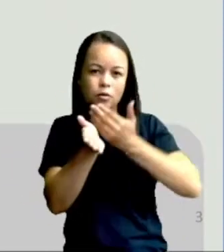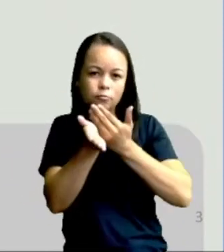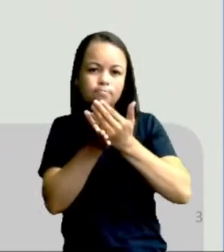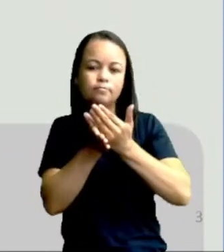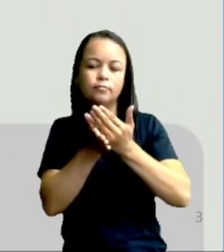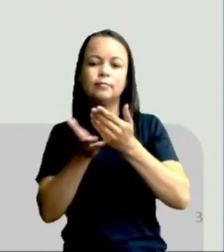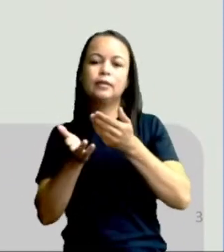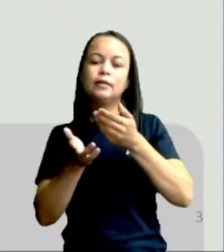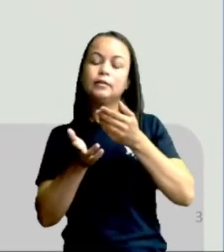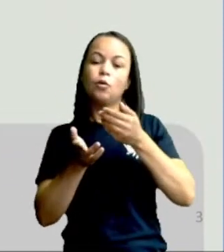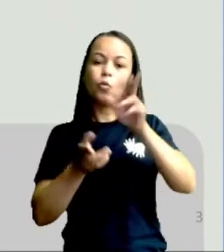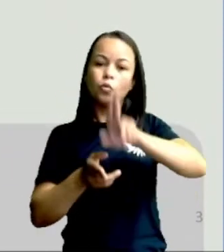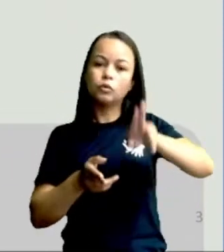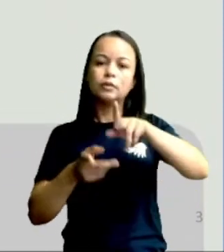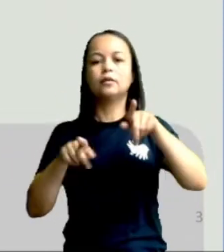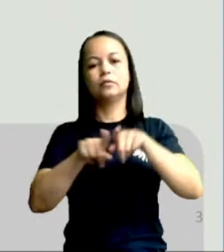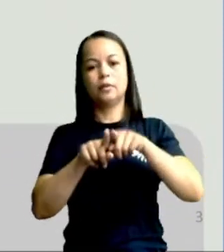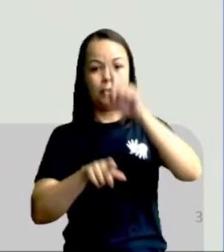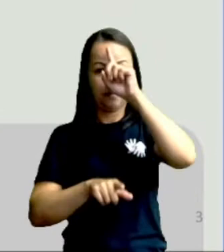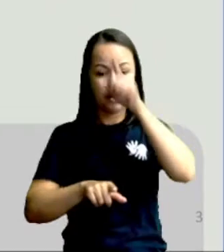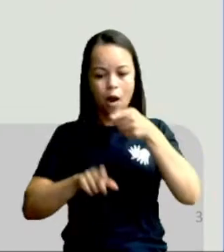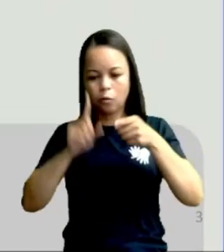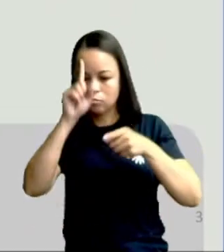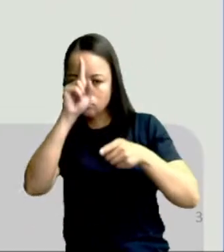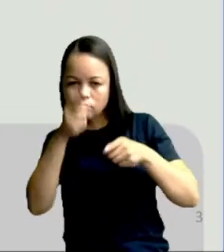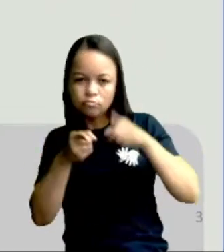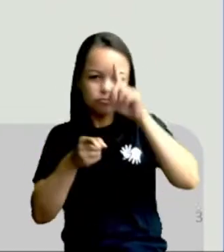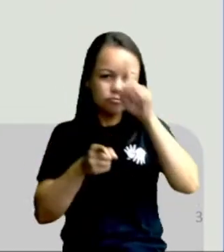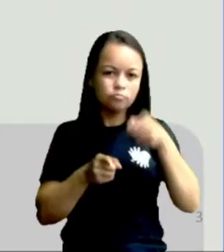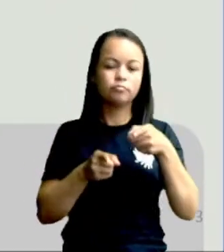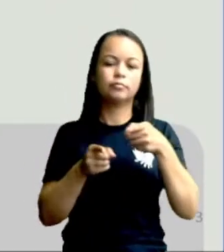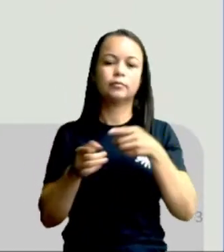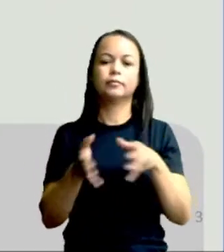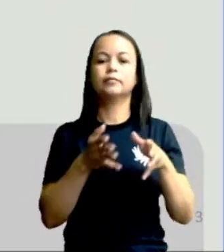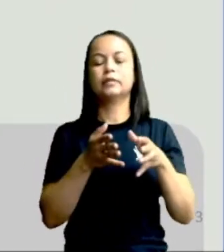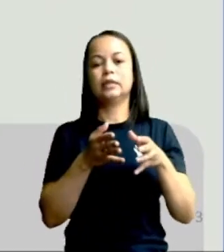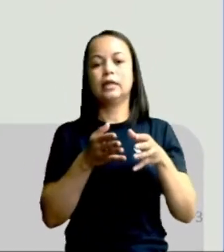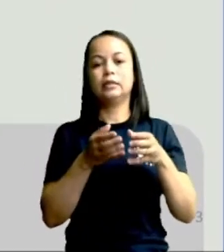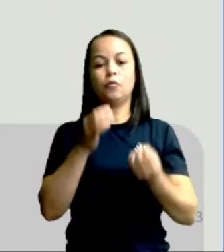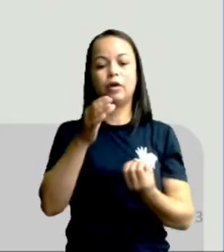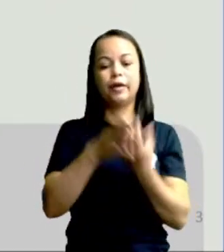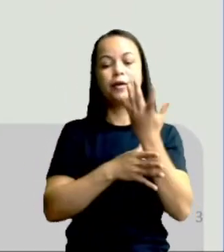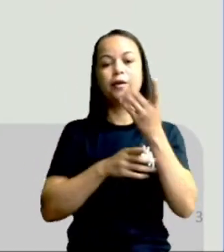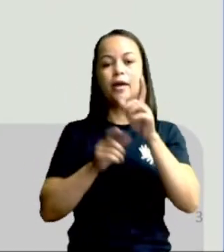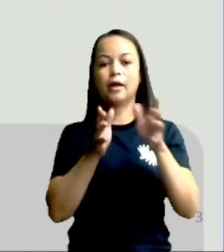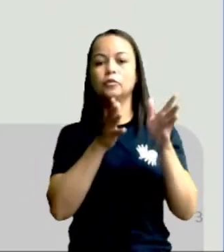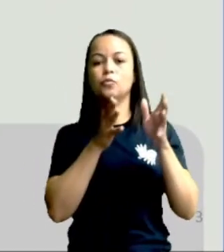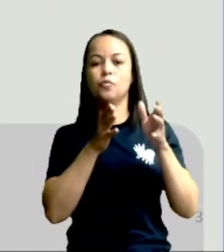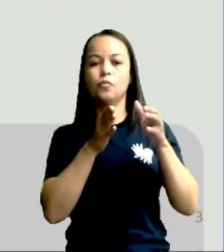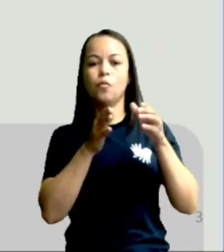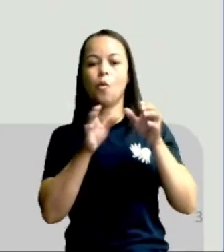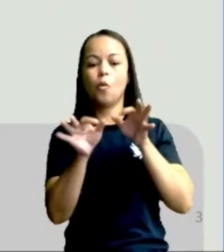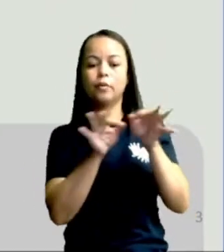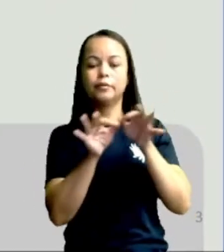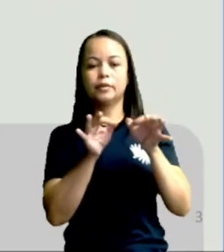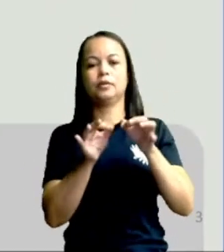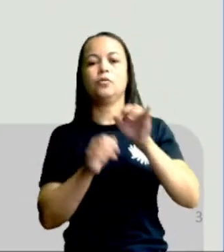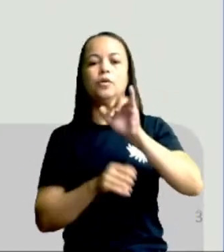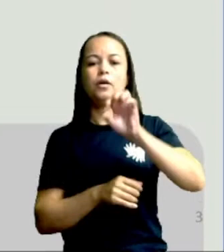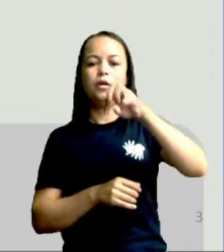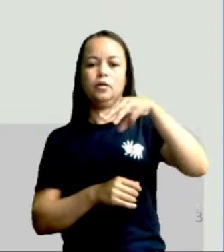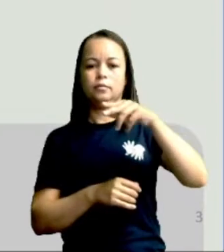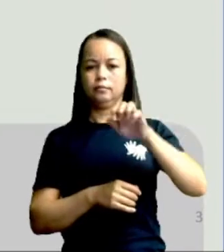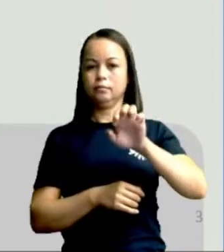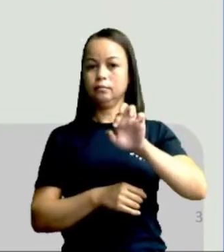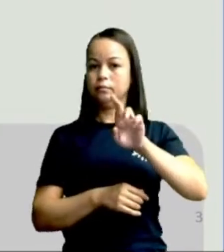dar ordens, tá bom? Os verbos imperativos, eles criam as sentenças imperativas, que são as